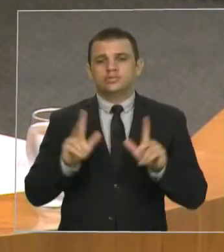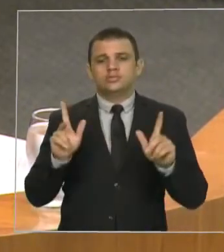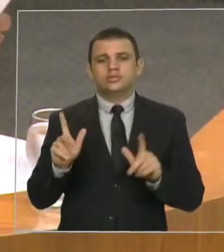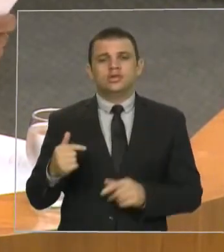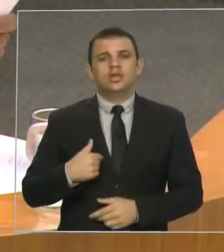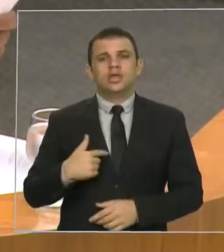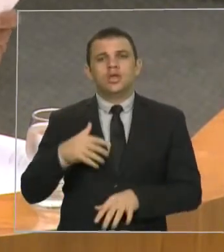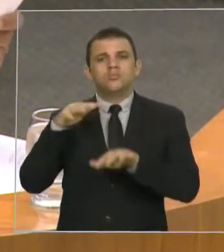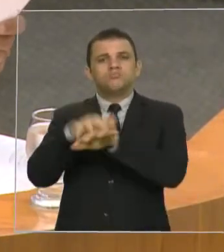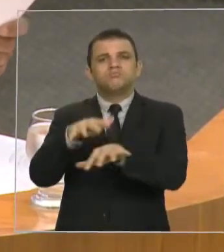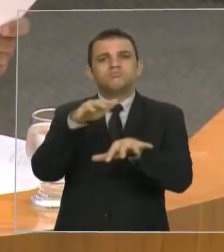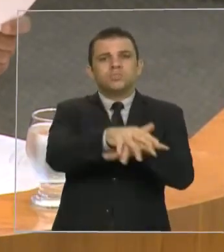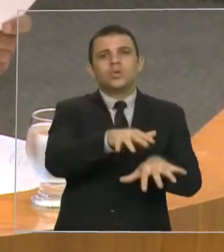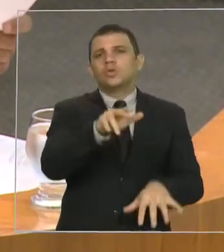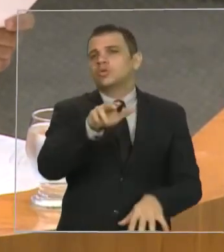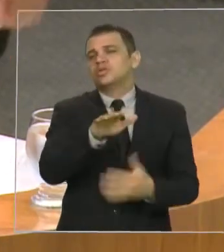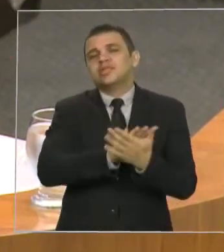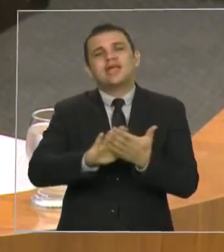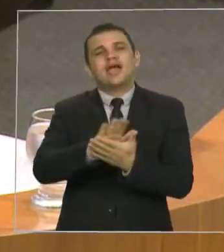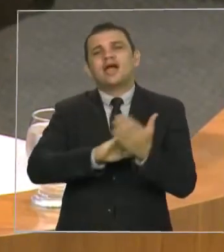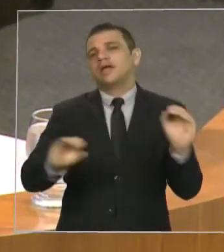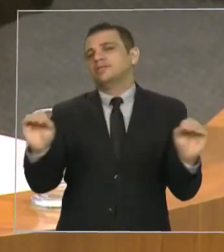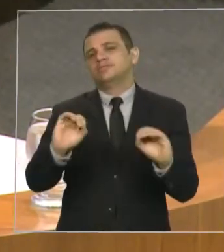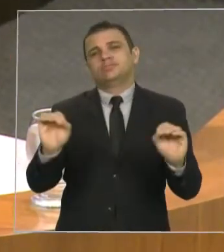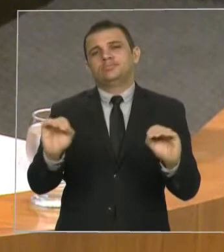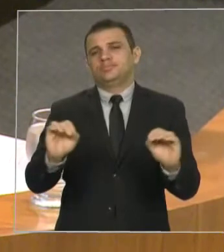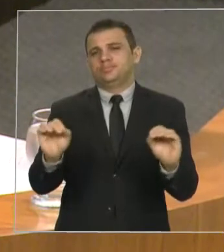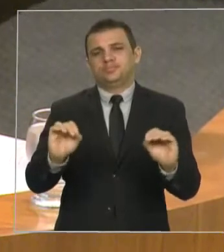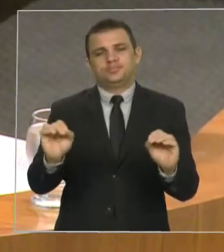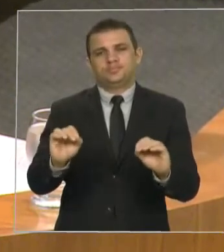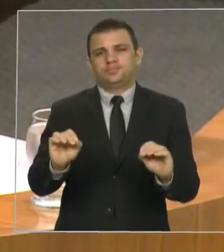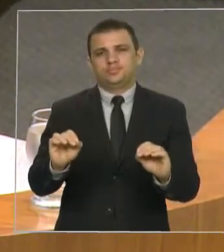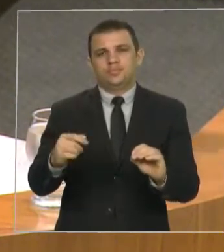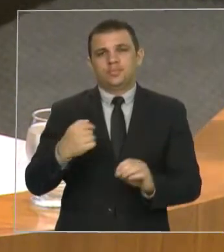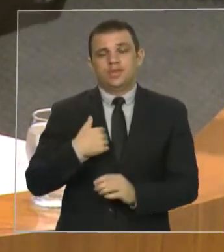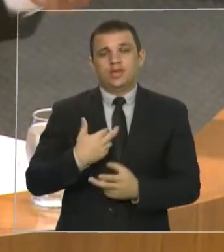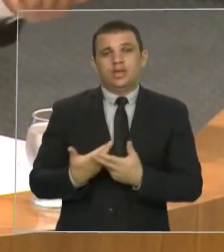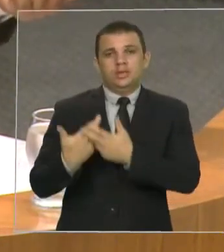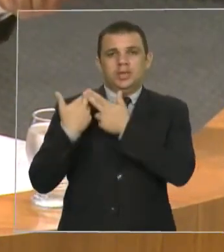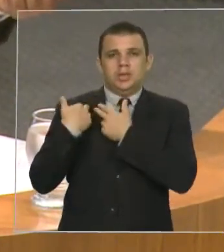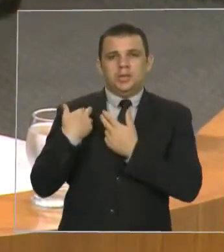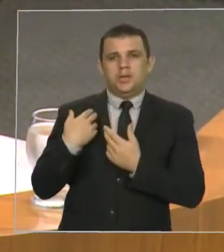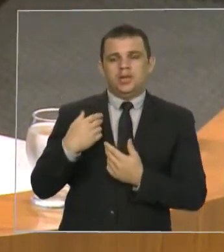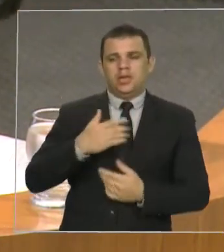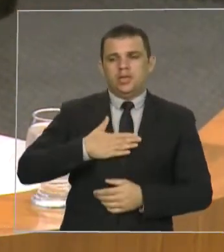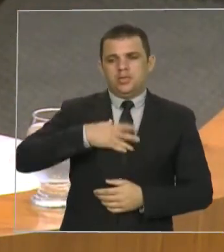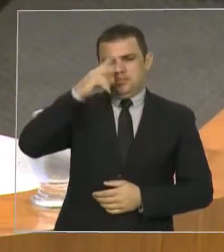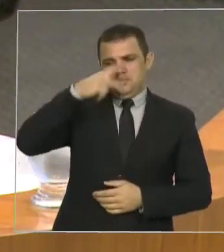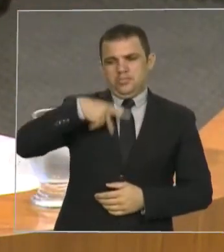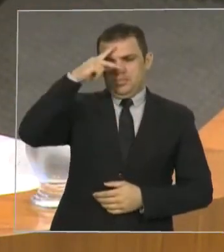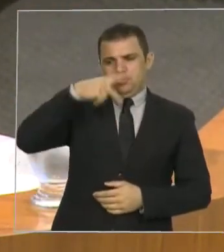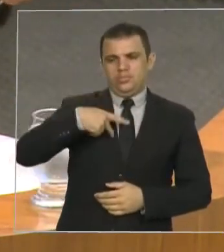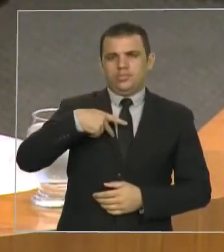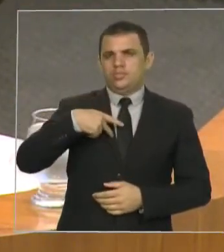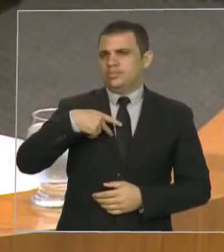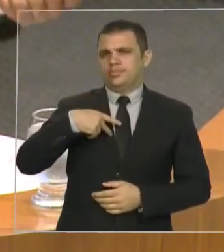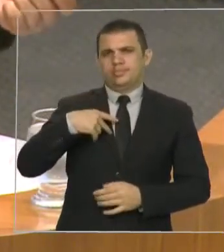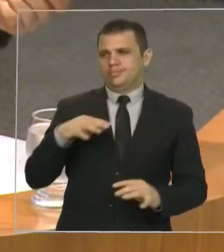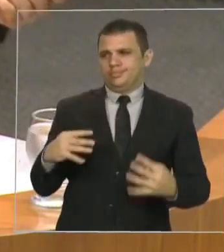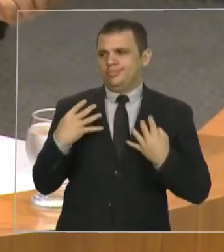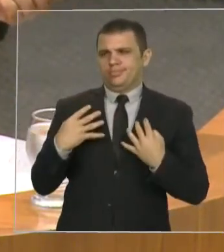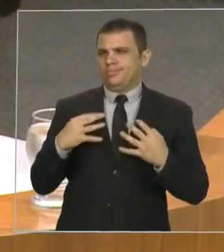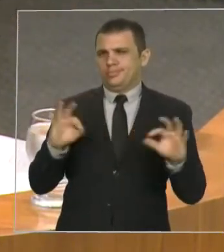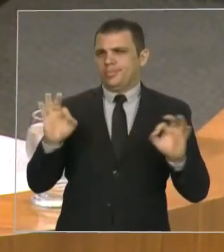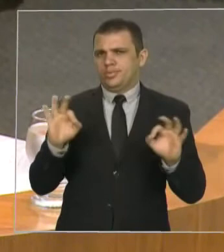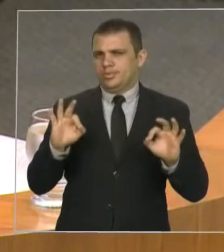Em momento algum. E não trouxe a responsabilidade para mim, em momento algum. Somente destaquei uma